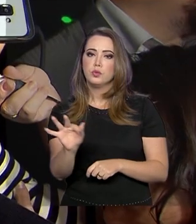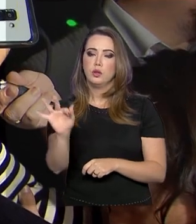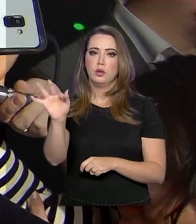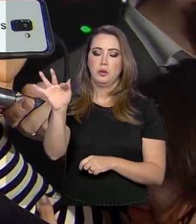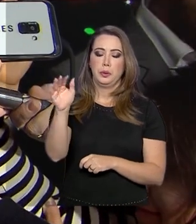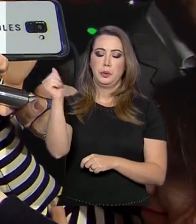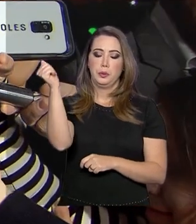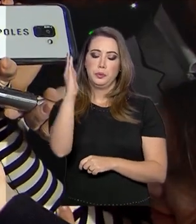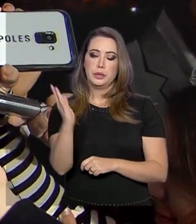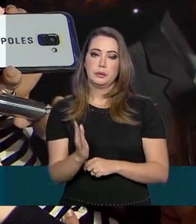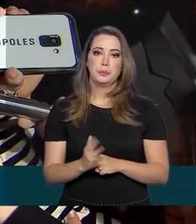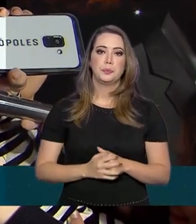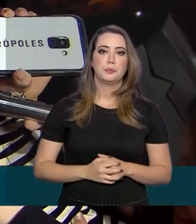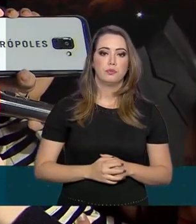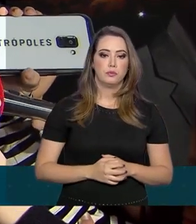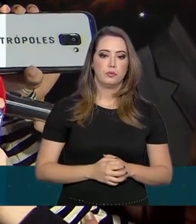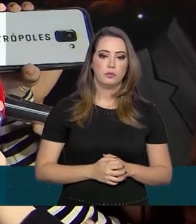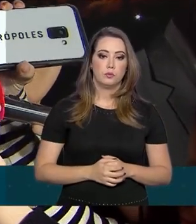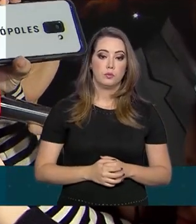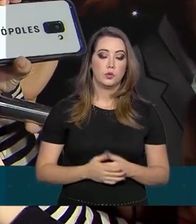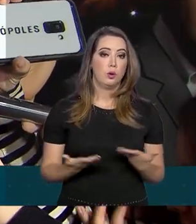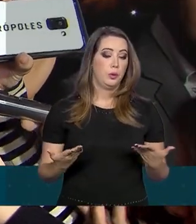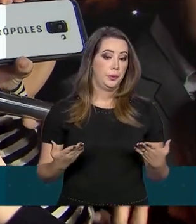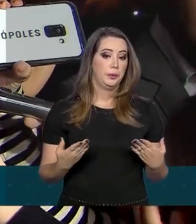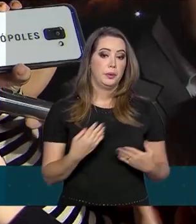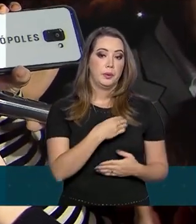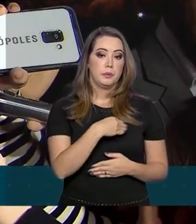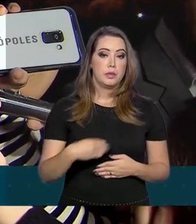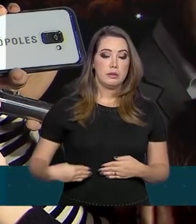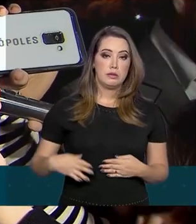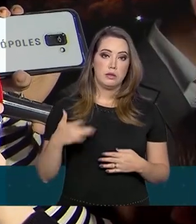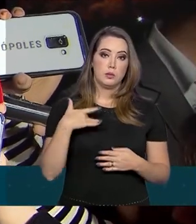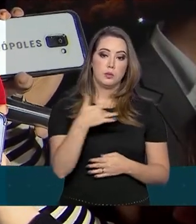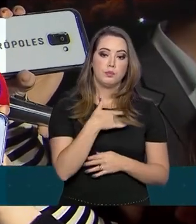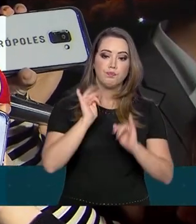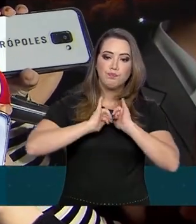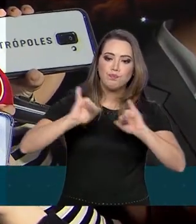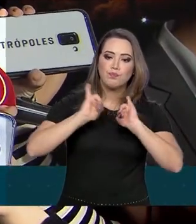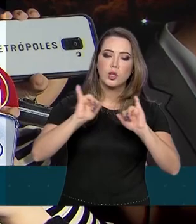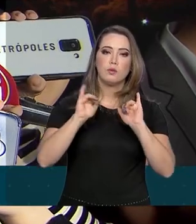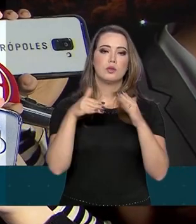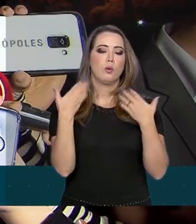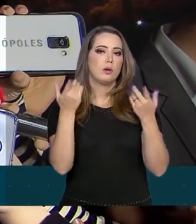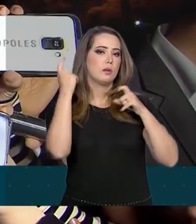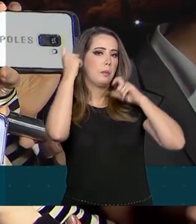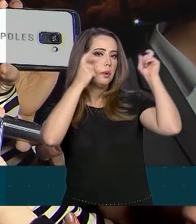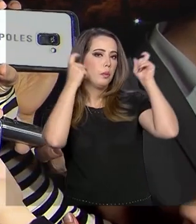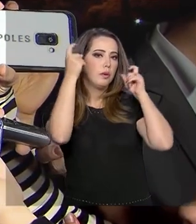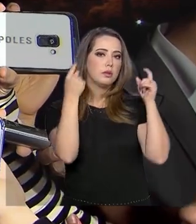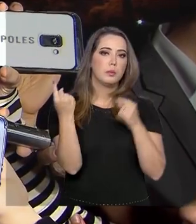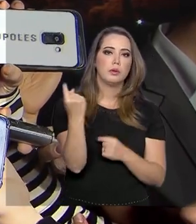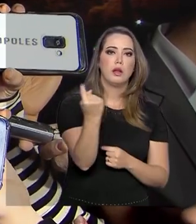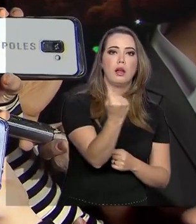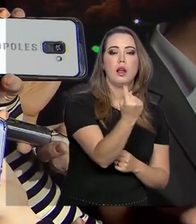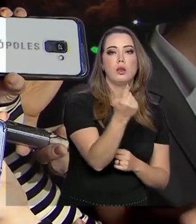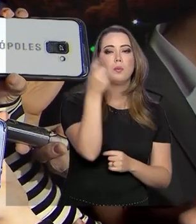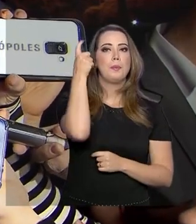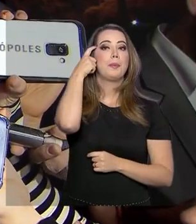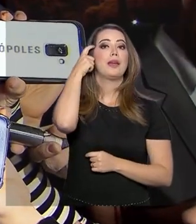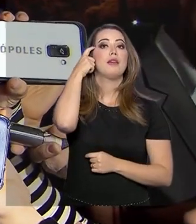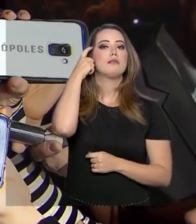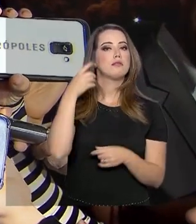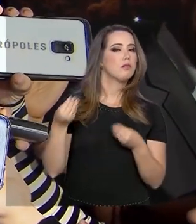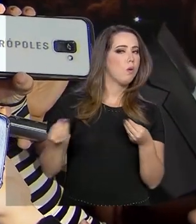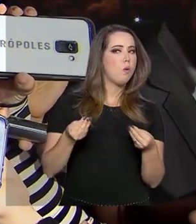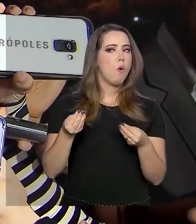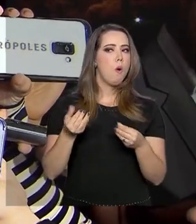O Ministério da Saúde comunica as suas impressões, as suas preocupações, para que cada um vá pensando, cada um vá